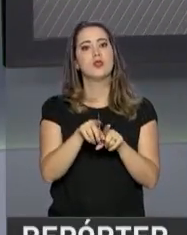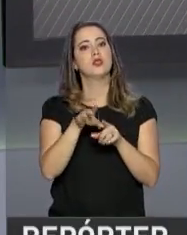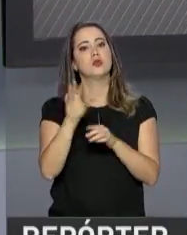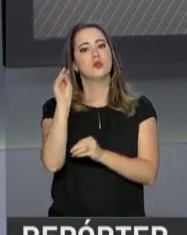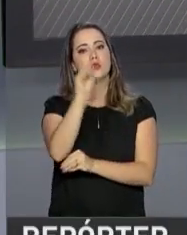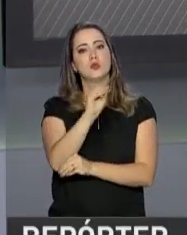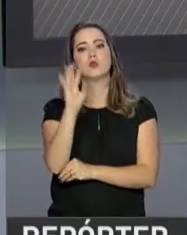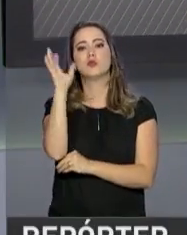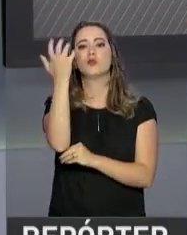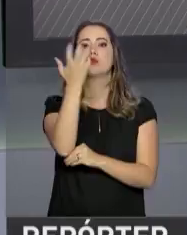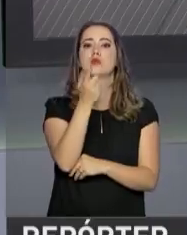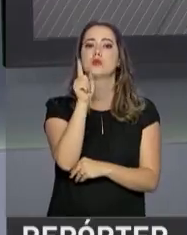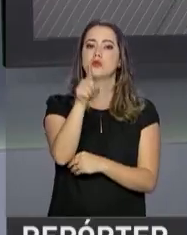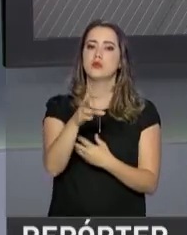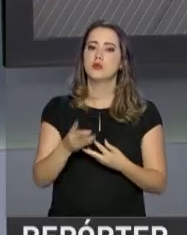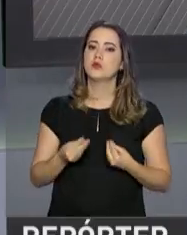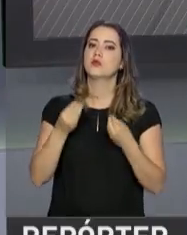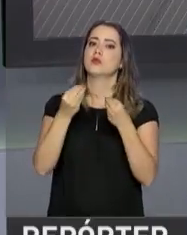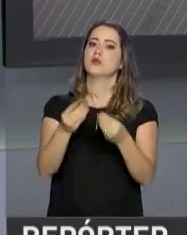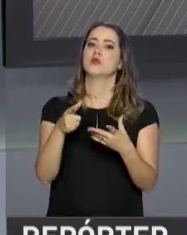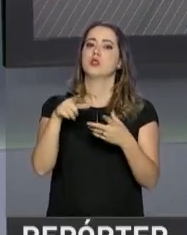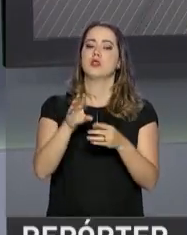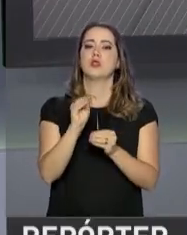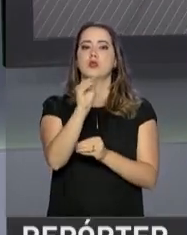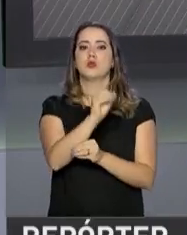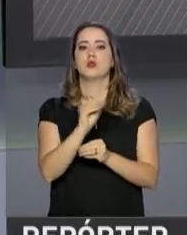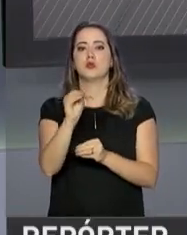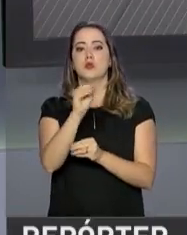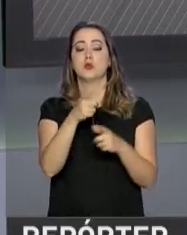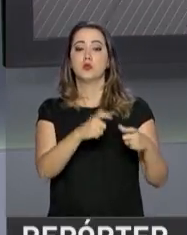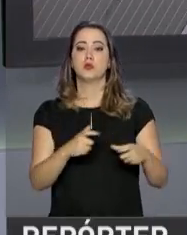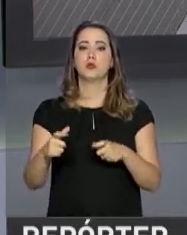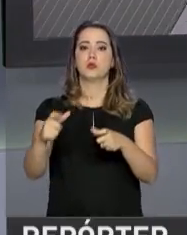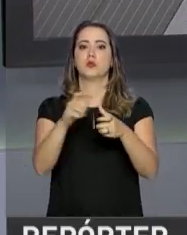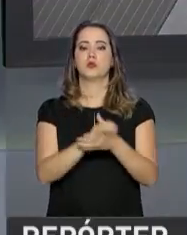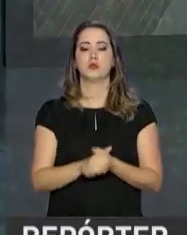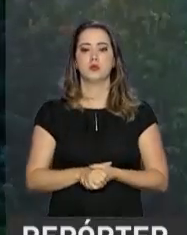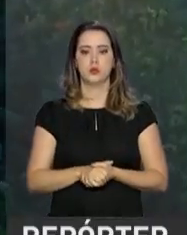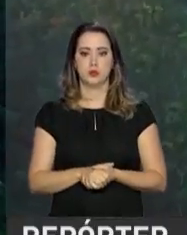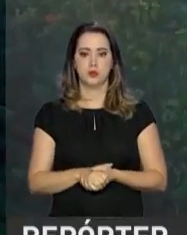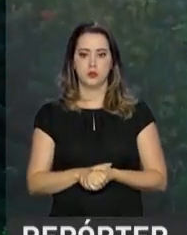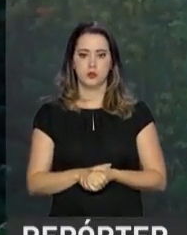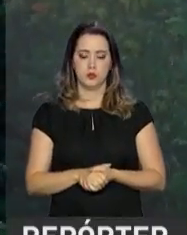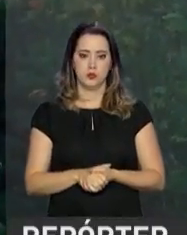sustentável e também garantindo a preservação desses locais